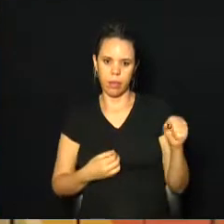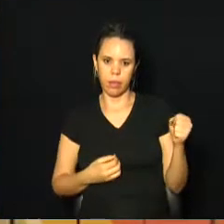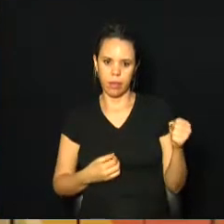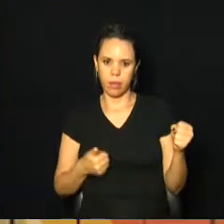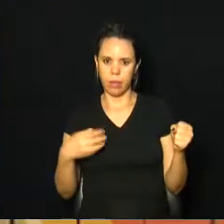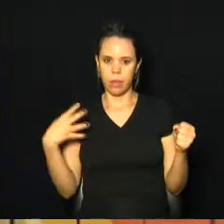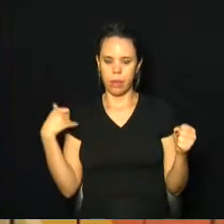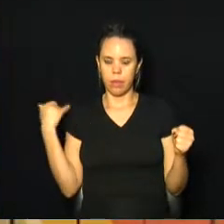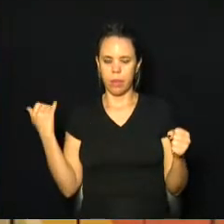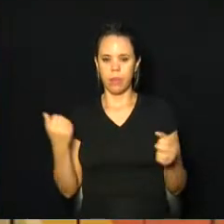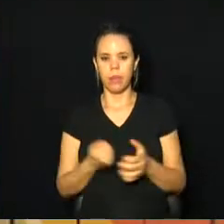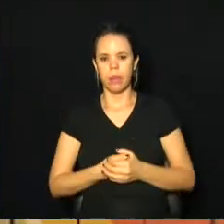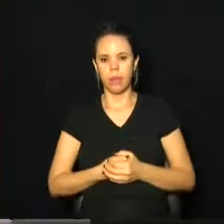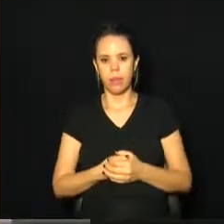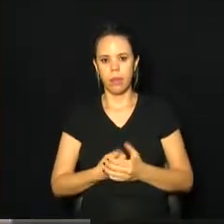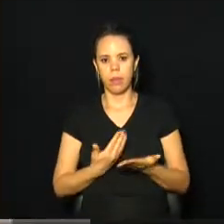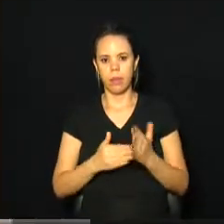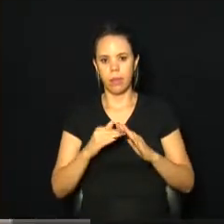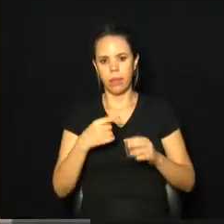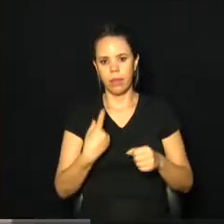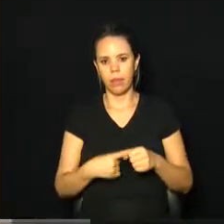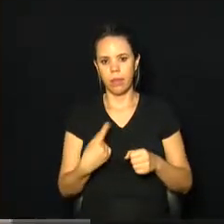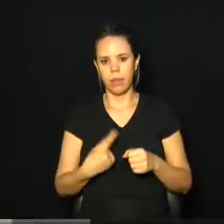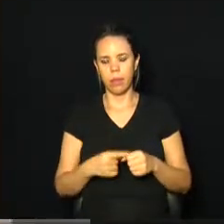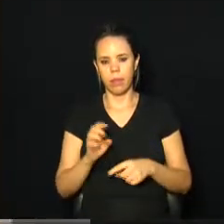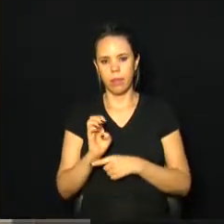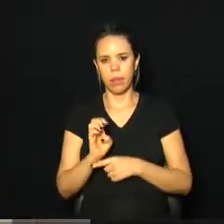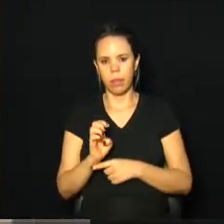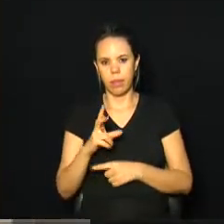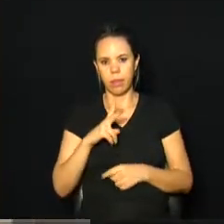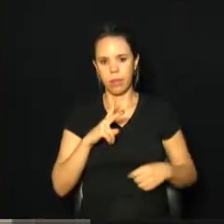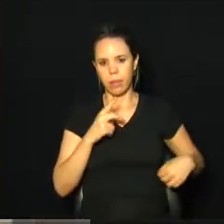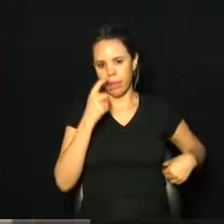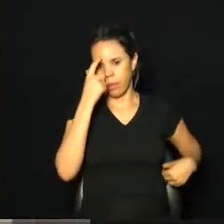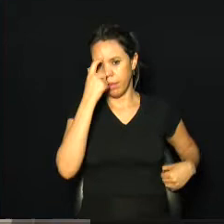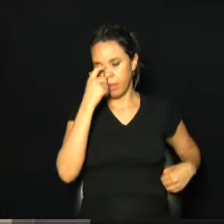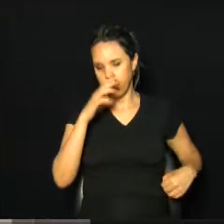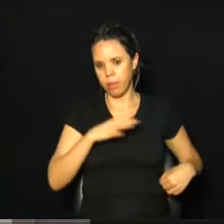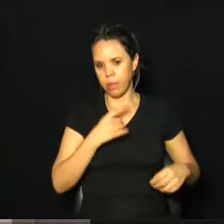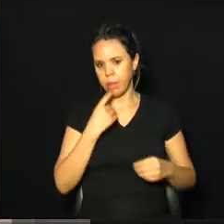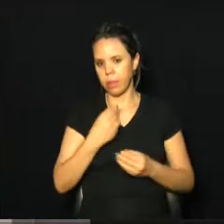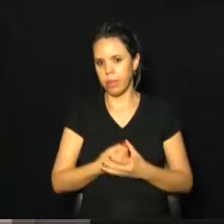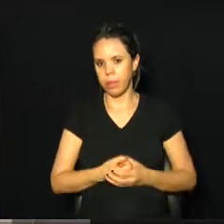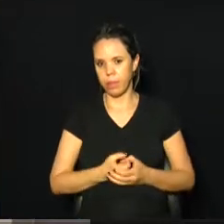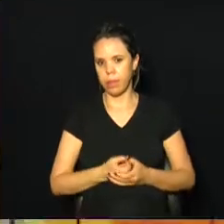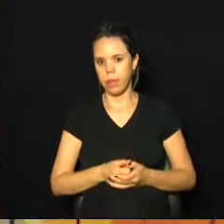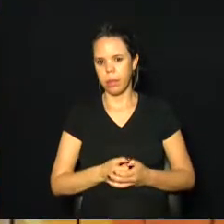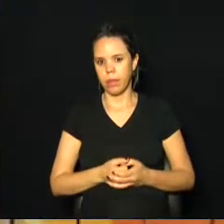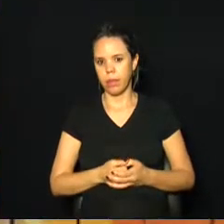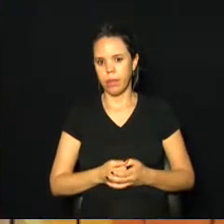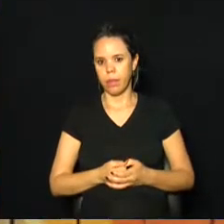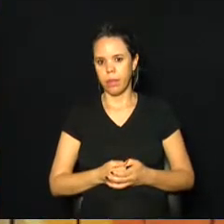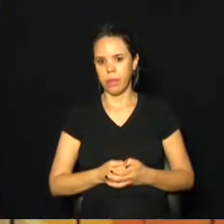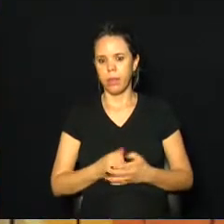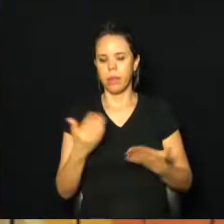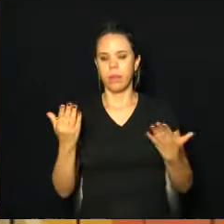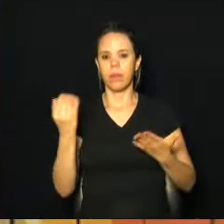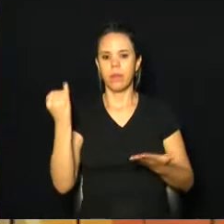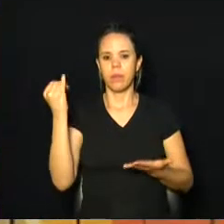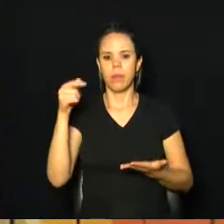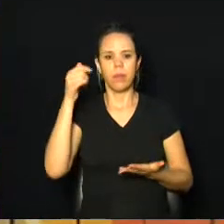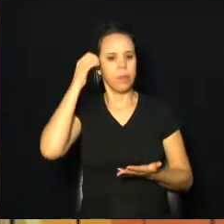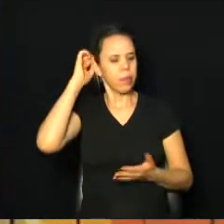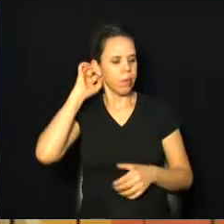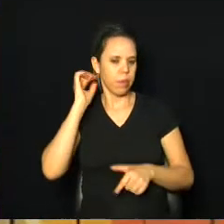a 14 anos de colégios municipais, estaduais, particulares aqui da cidade de Campinas. Qual que é a importância